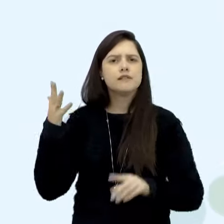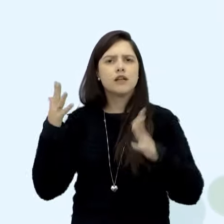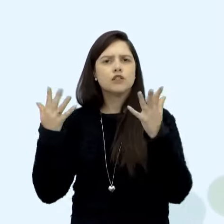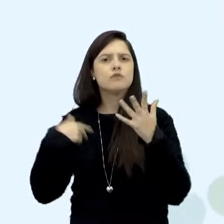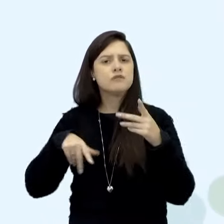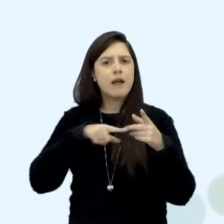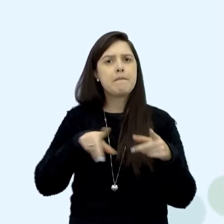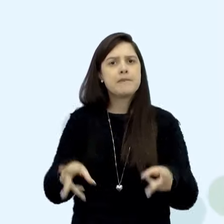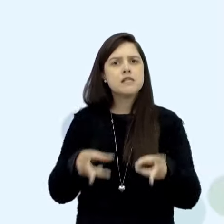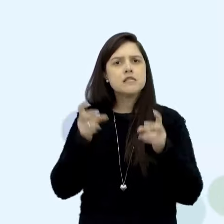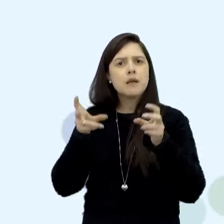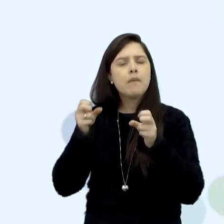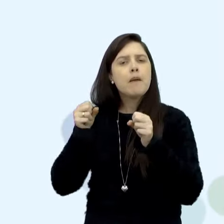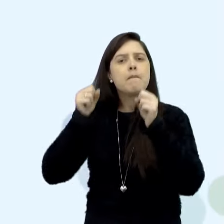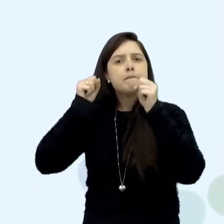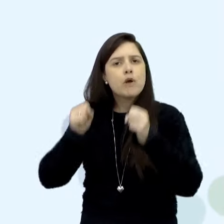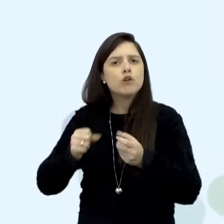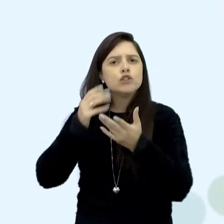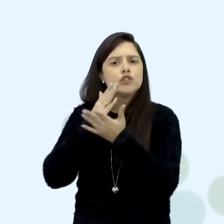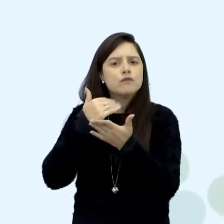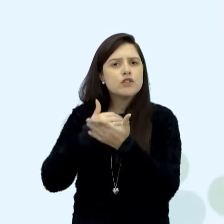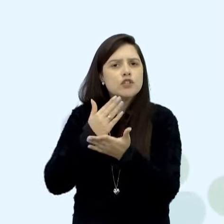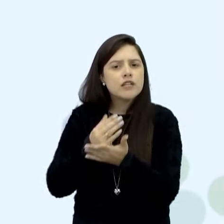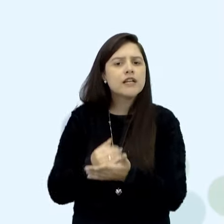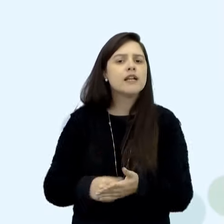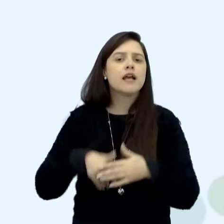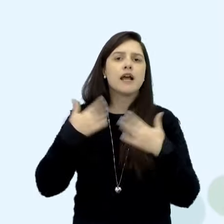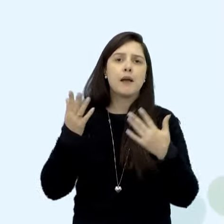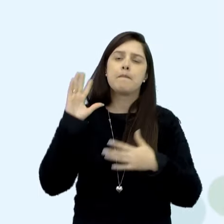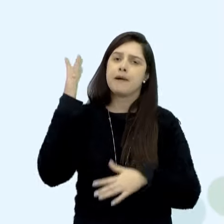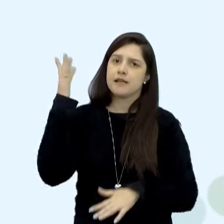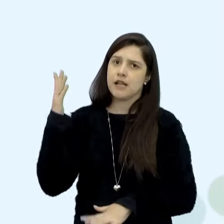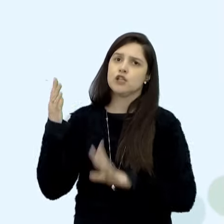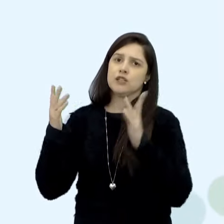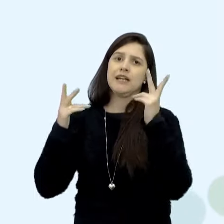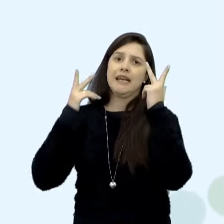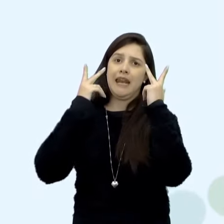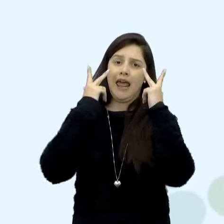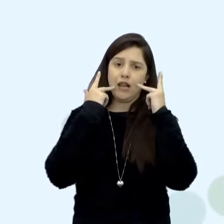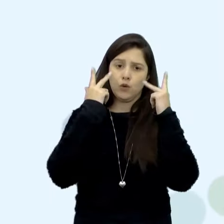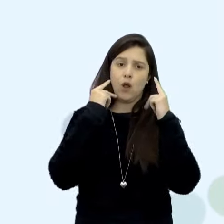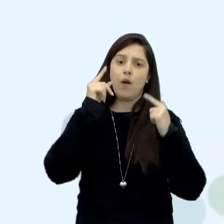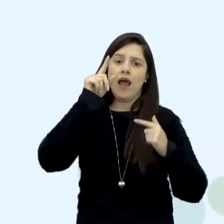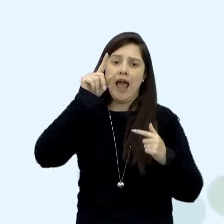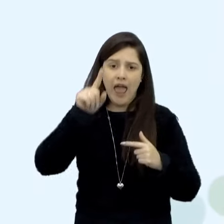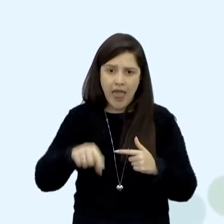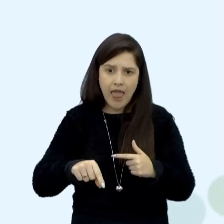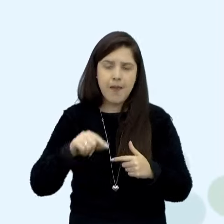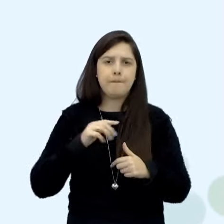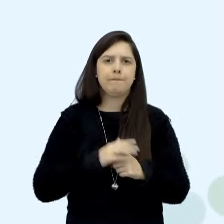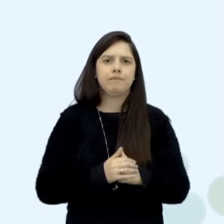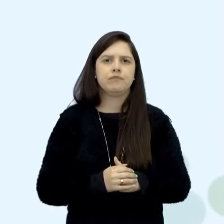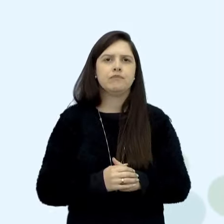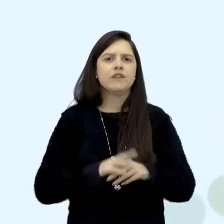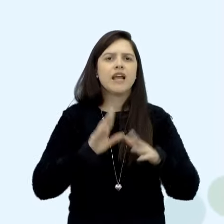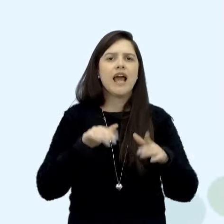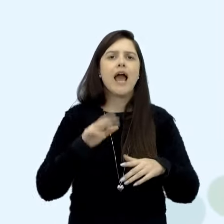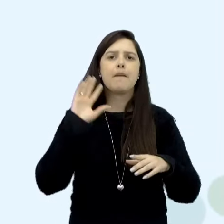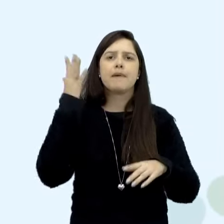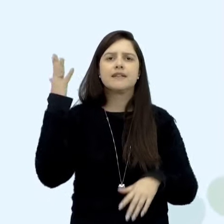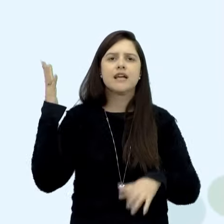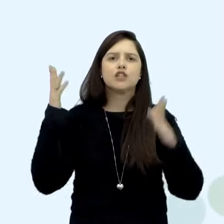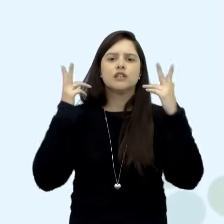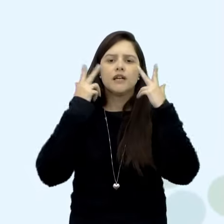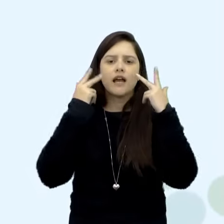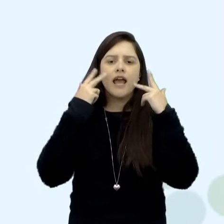vai perceber que elas podem ser divididas entre paisagem natural, que é, vamos lá, a paisagem natural